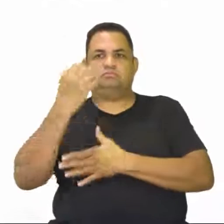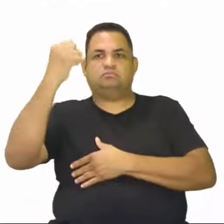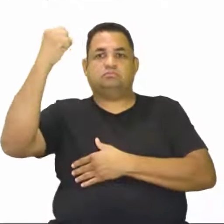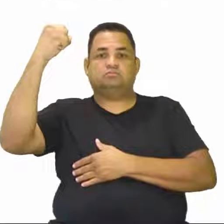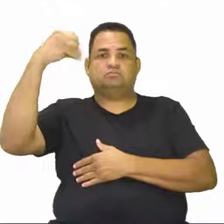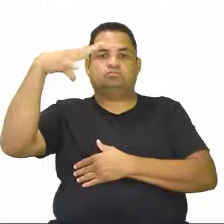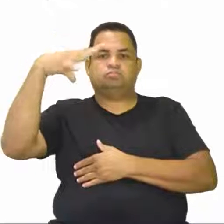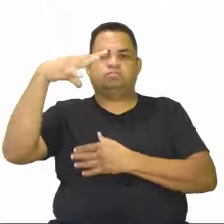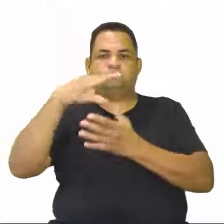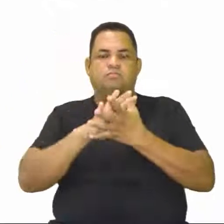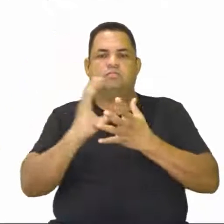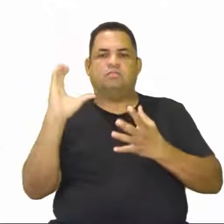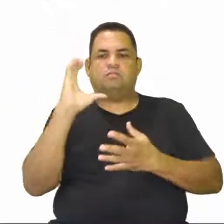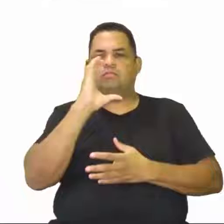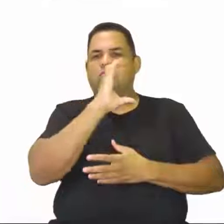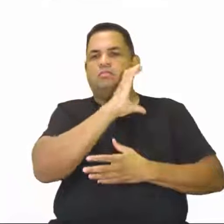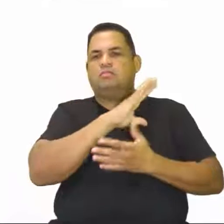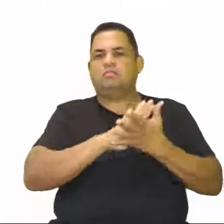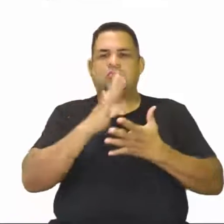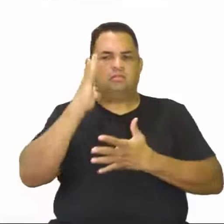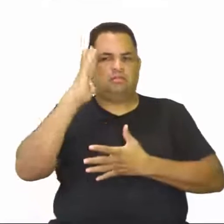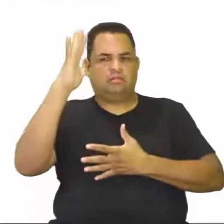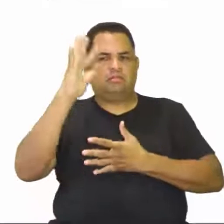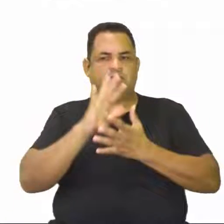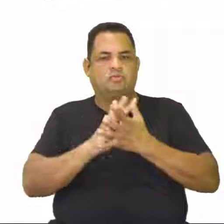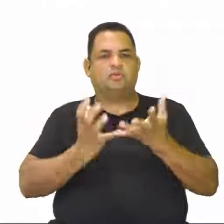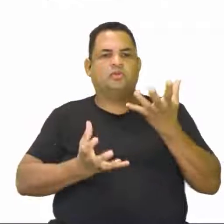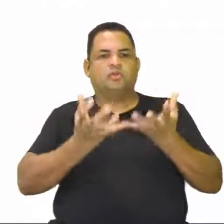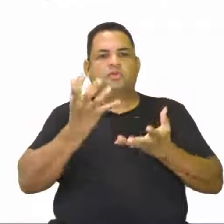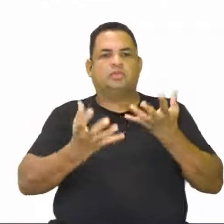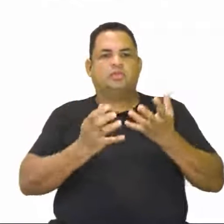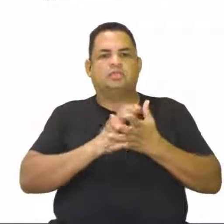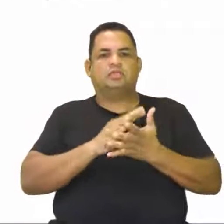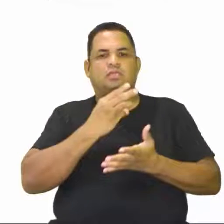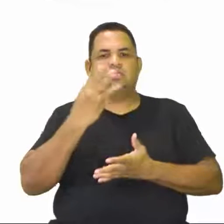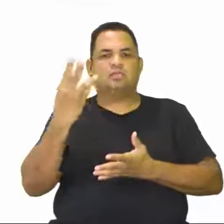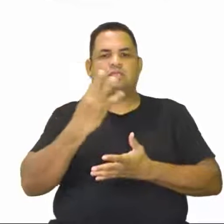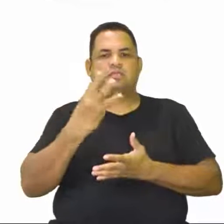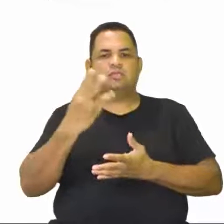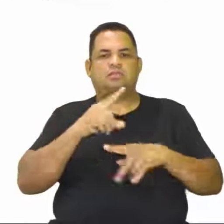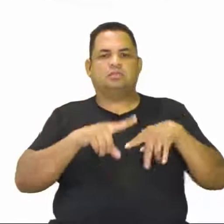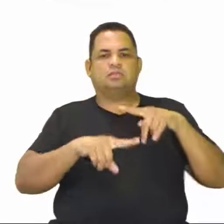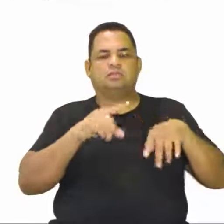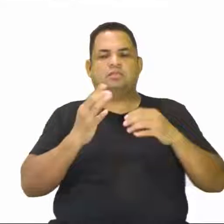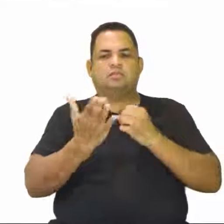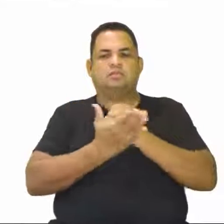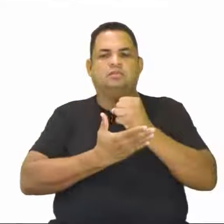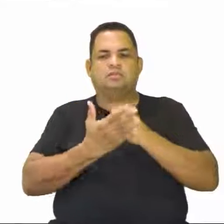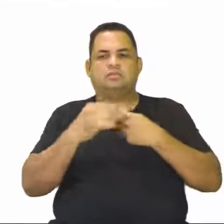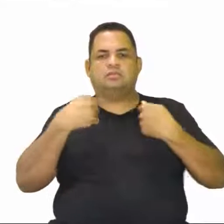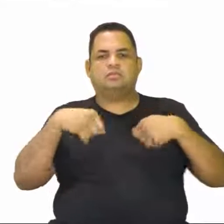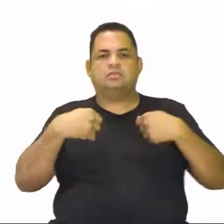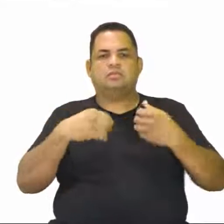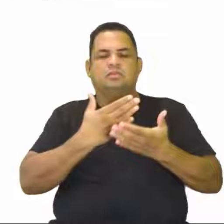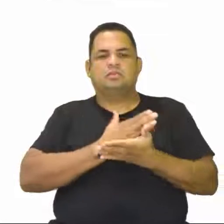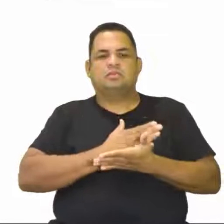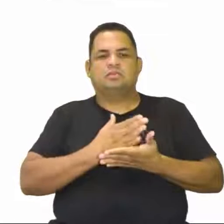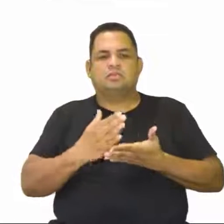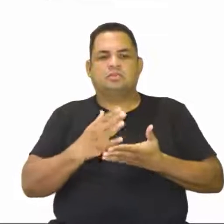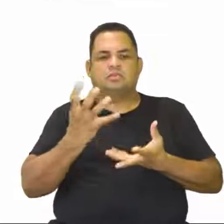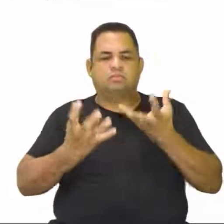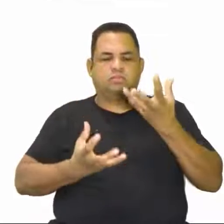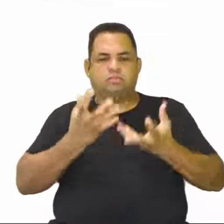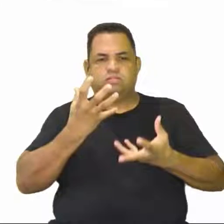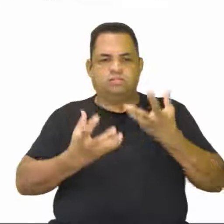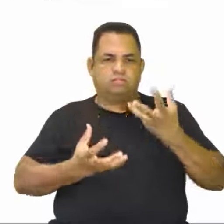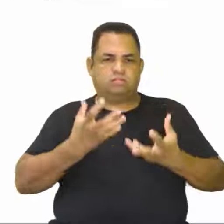luz e calor. A teoria do fogo considerava três elementos básicos necessários para